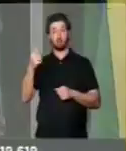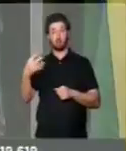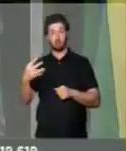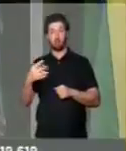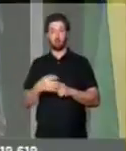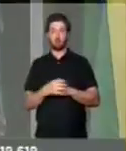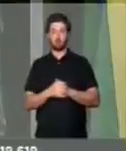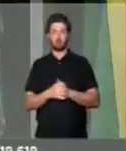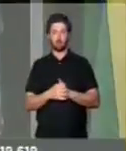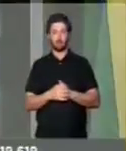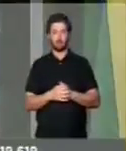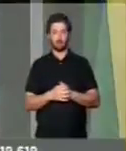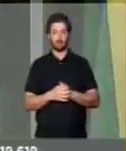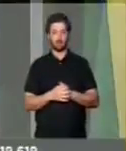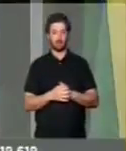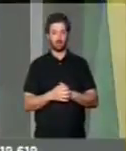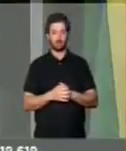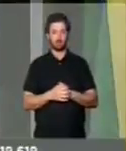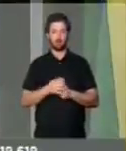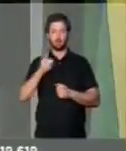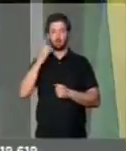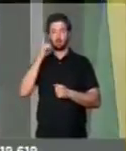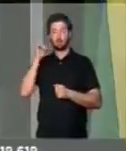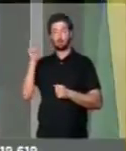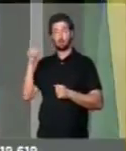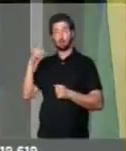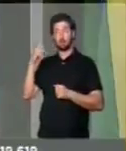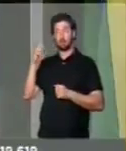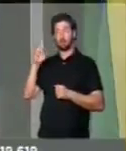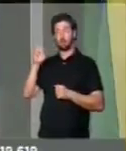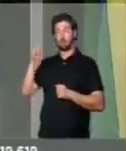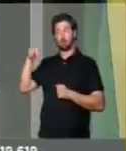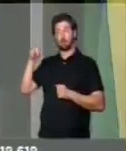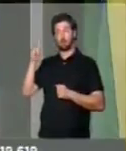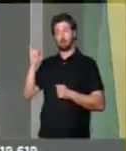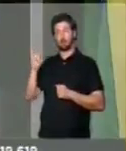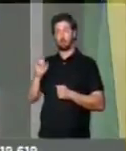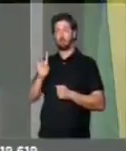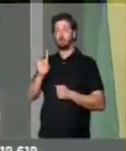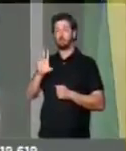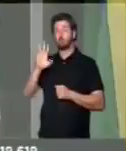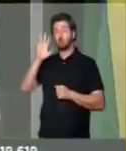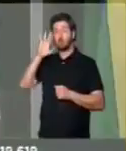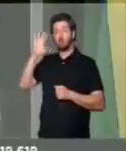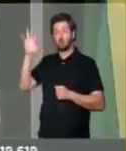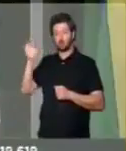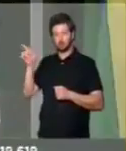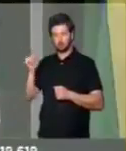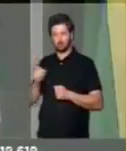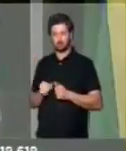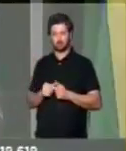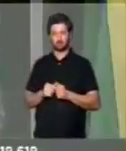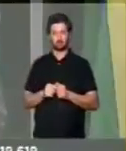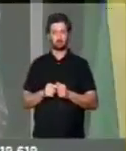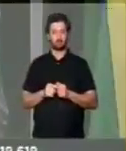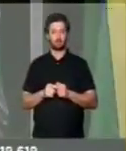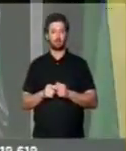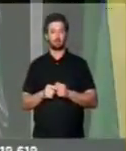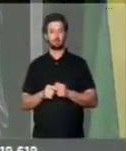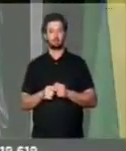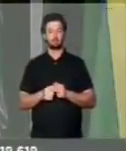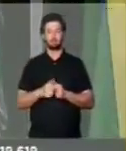2014. Deputado Peroni, para que Vossa Excelência tenha noção